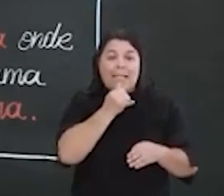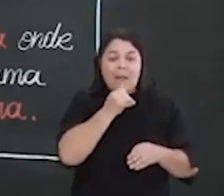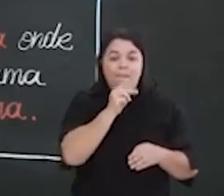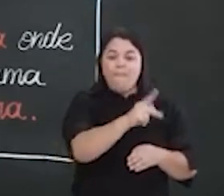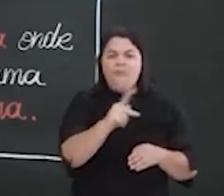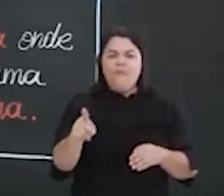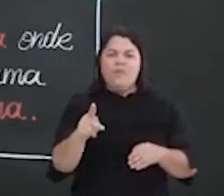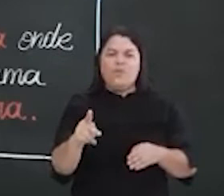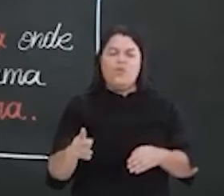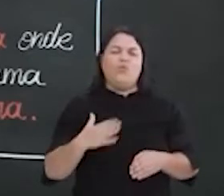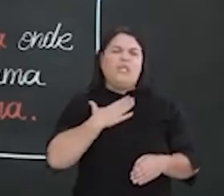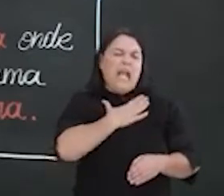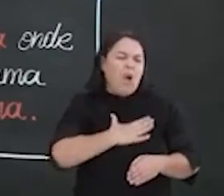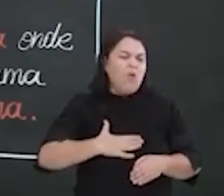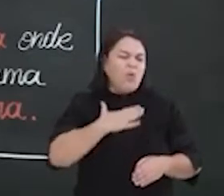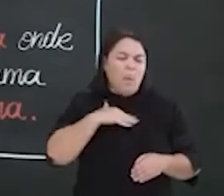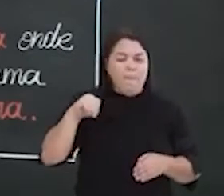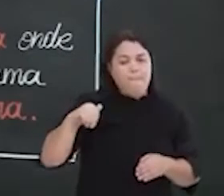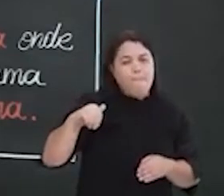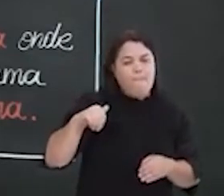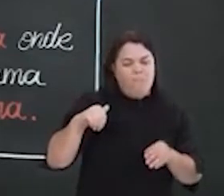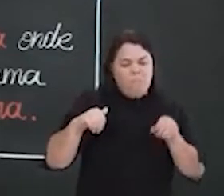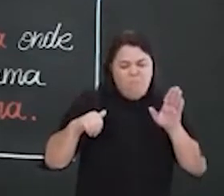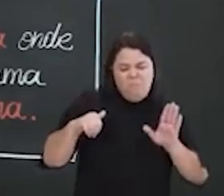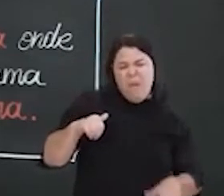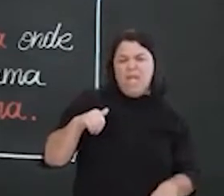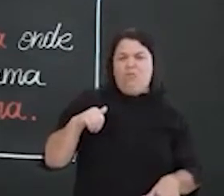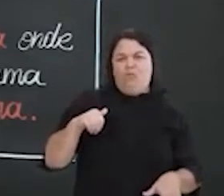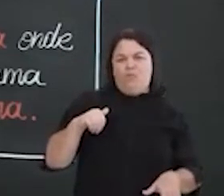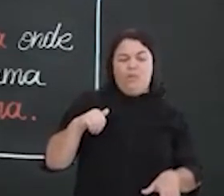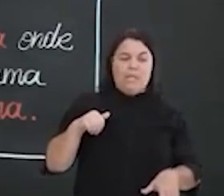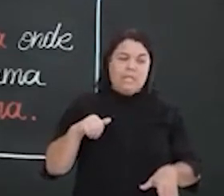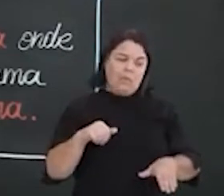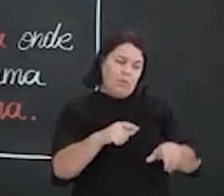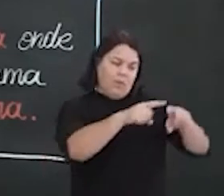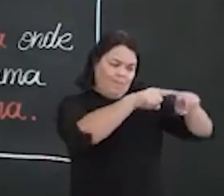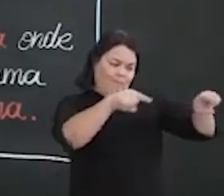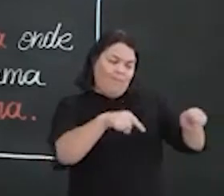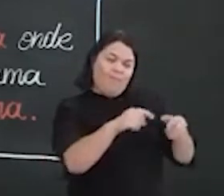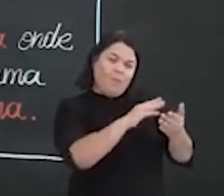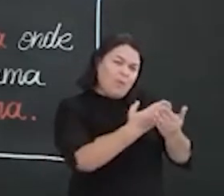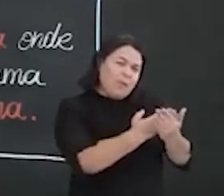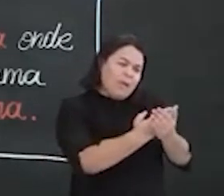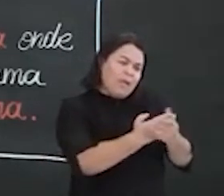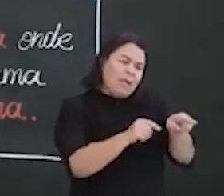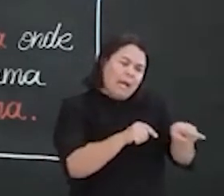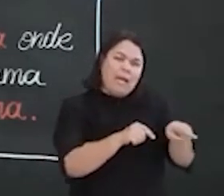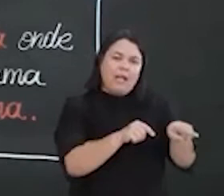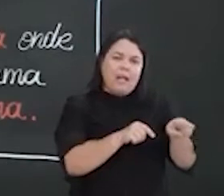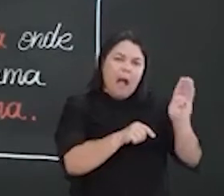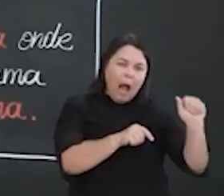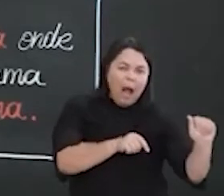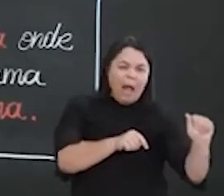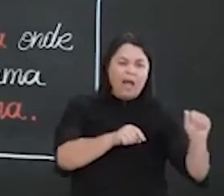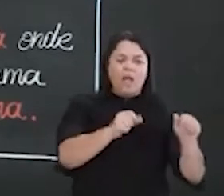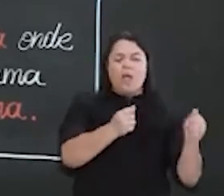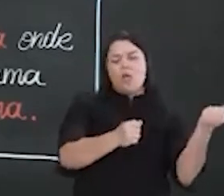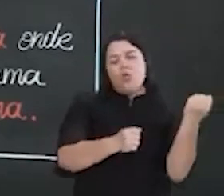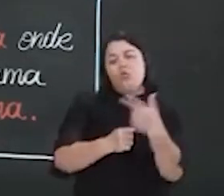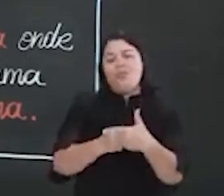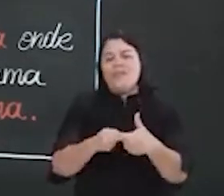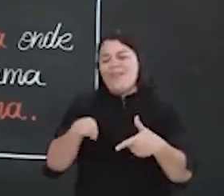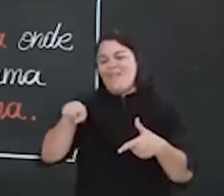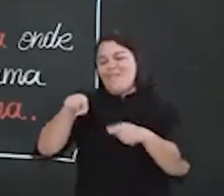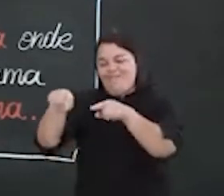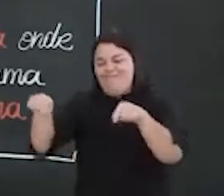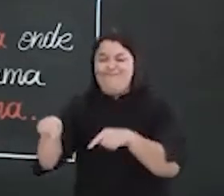relação à turma B. Então, eu estou menos satisfeito com a turma A do que com a turma B. Olha o menos, olha a marcação de uma característica, olha a marcação de um